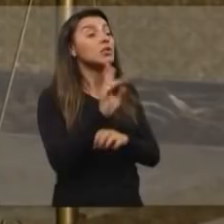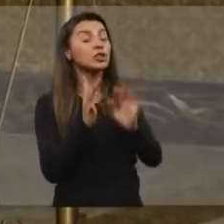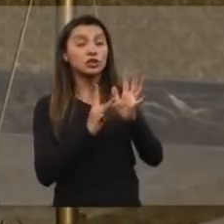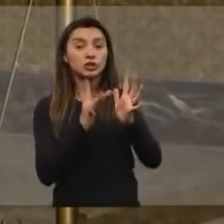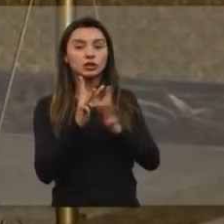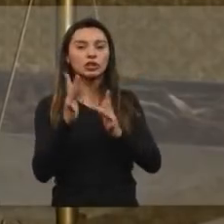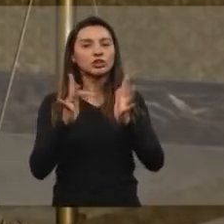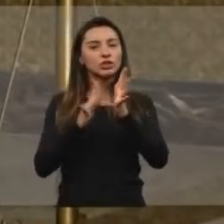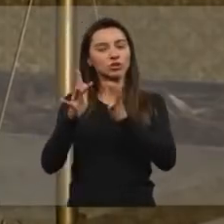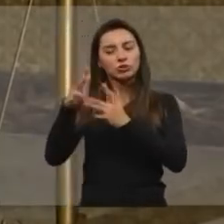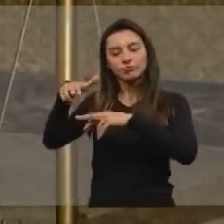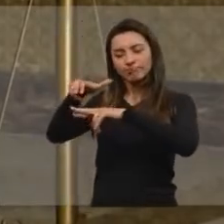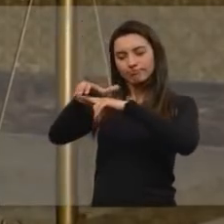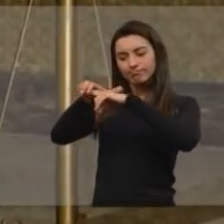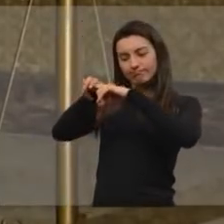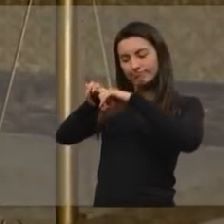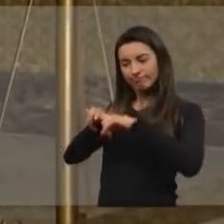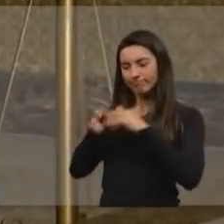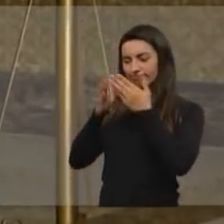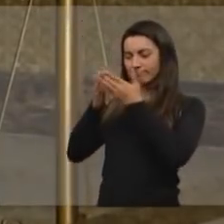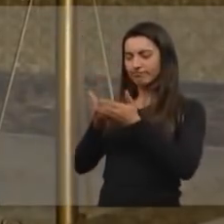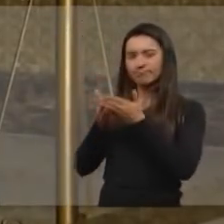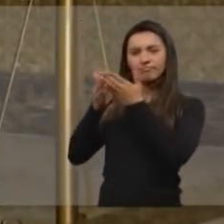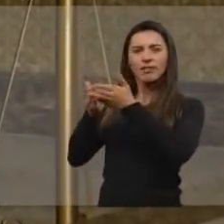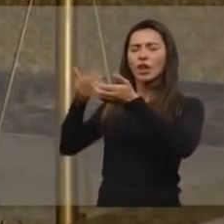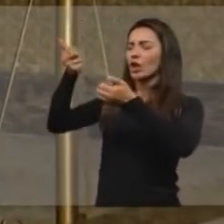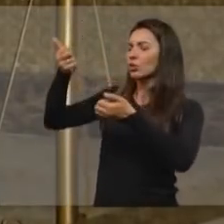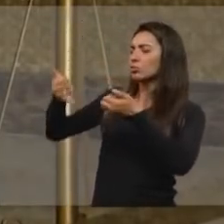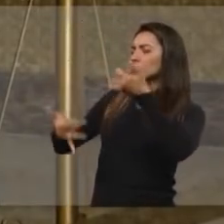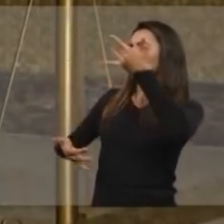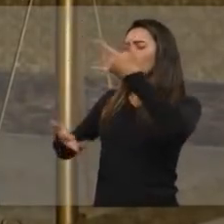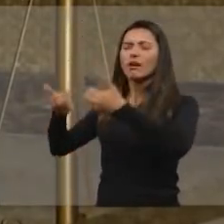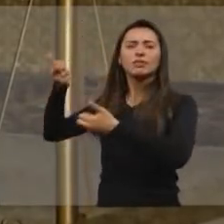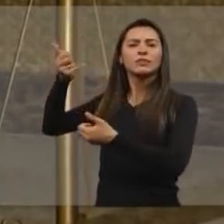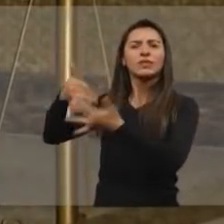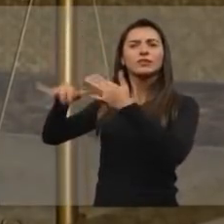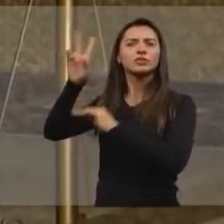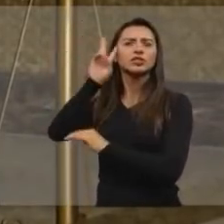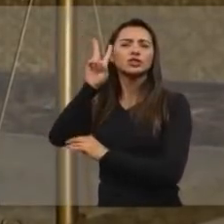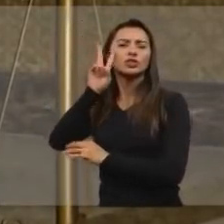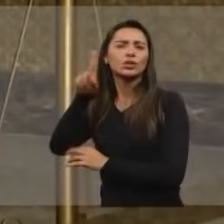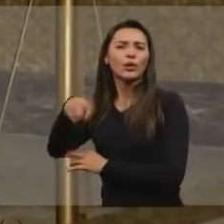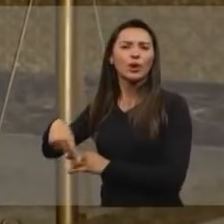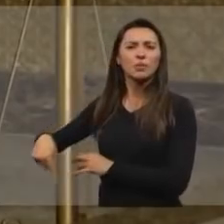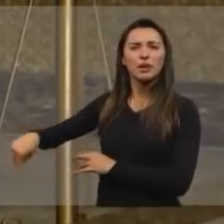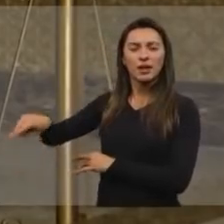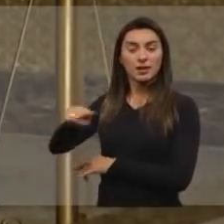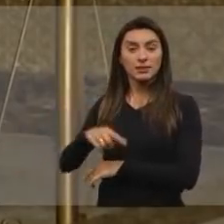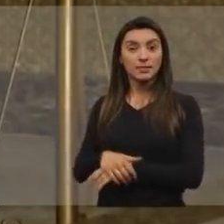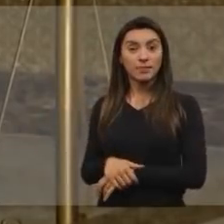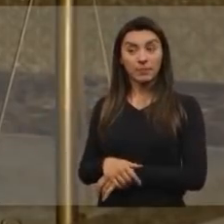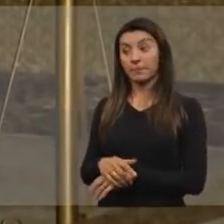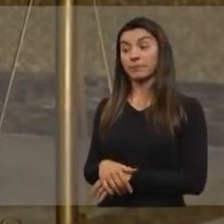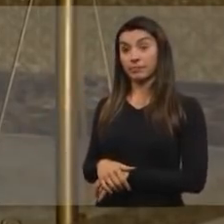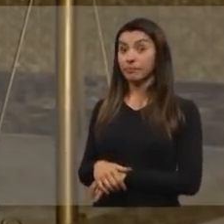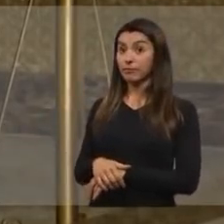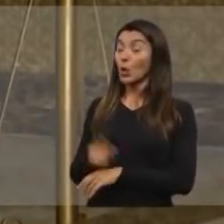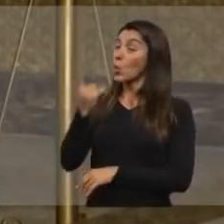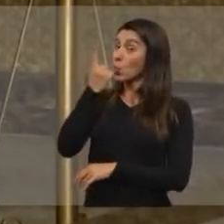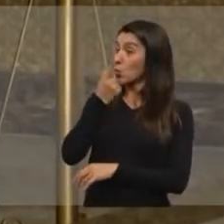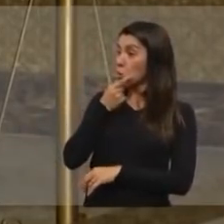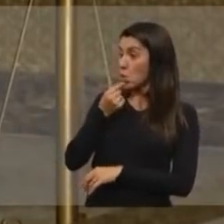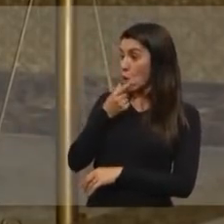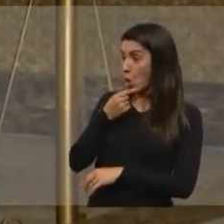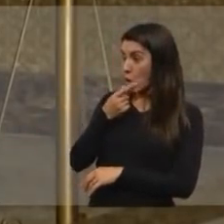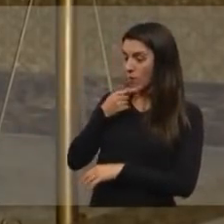disse-lhes e muitas coisas em parábolas o semeador saiu